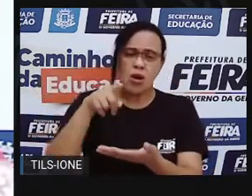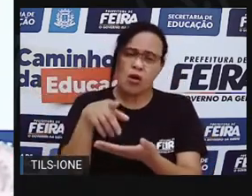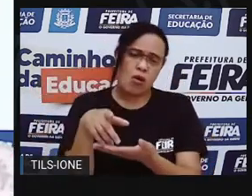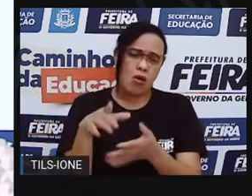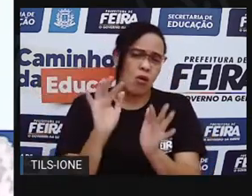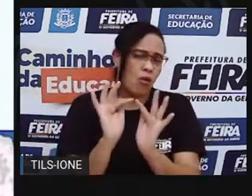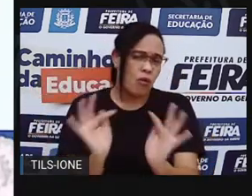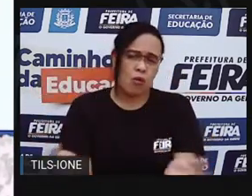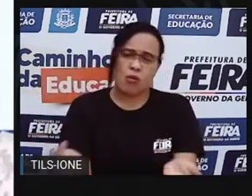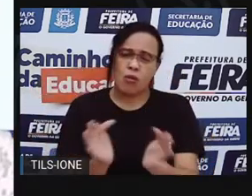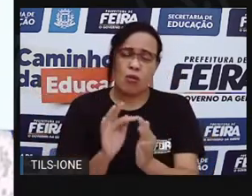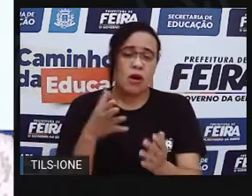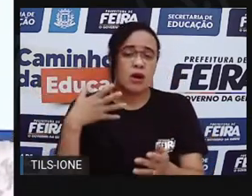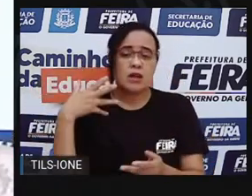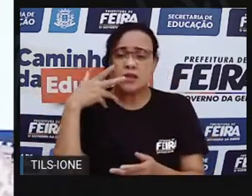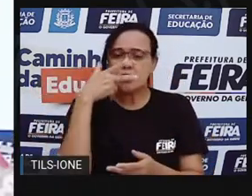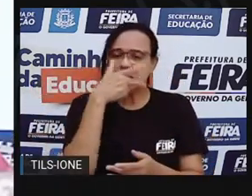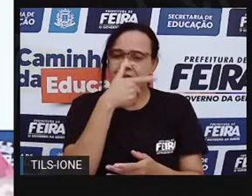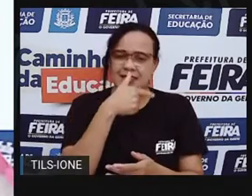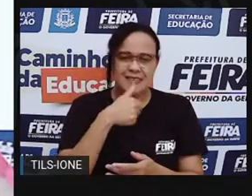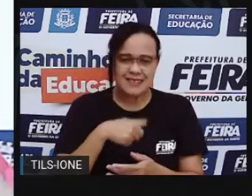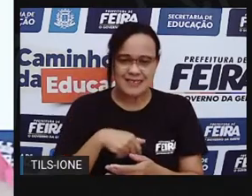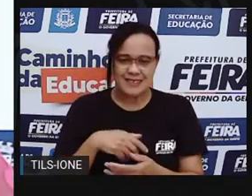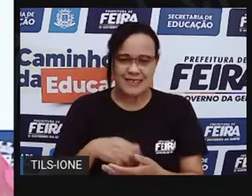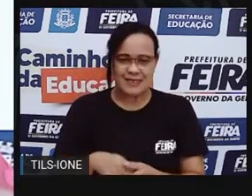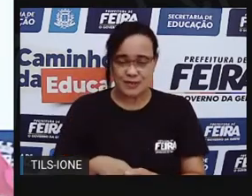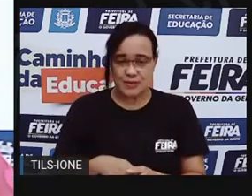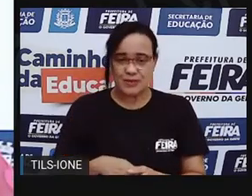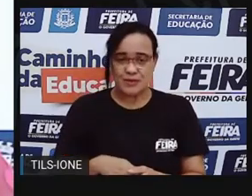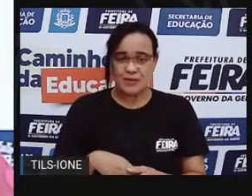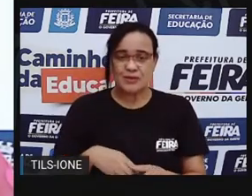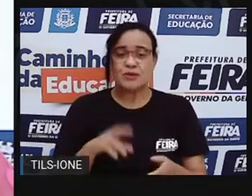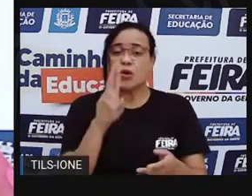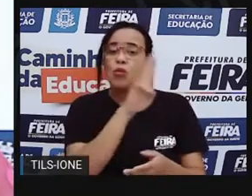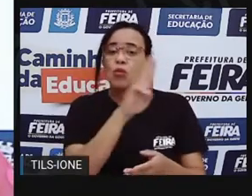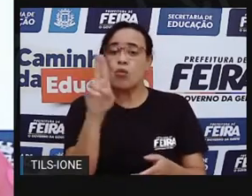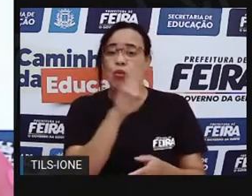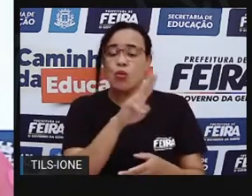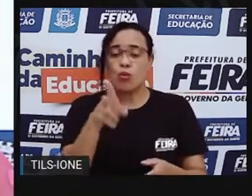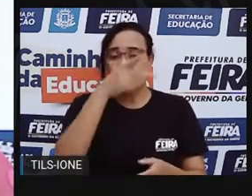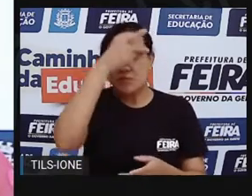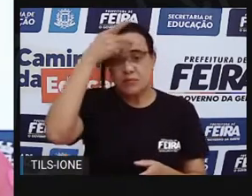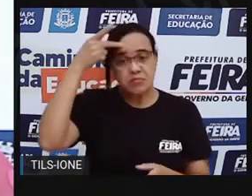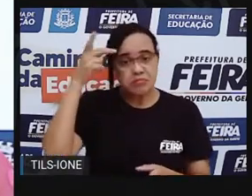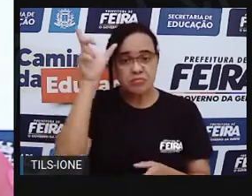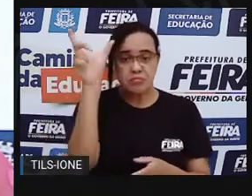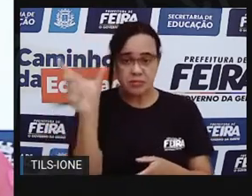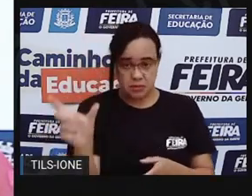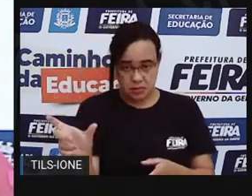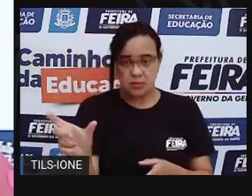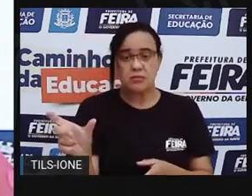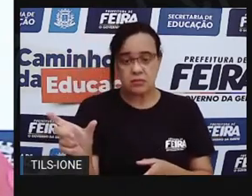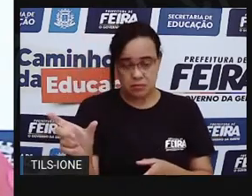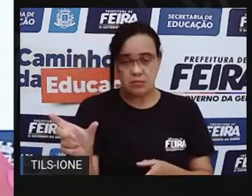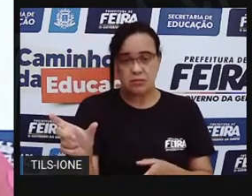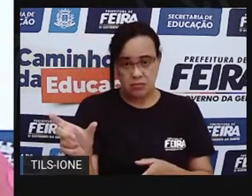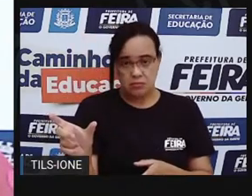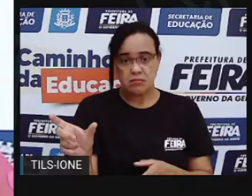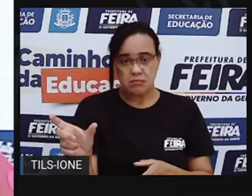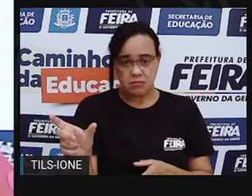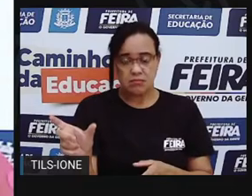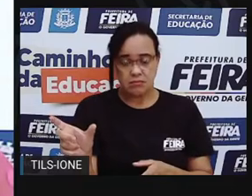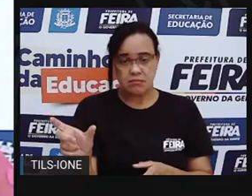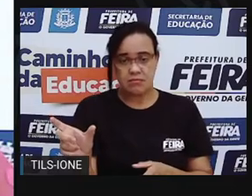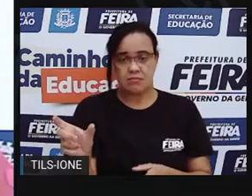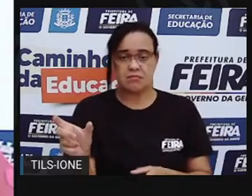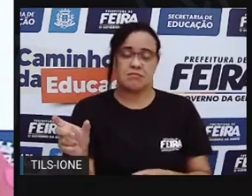delicado. Olha, o que tem no convite de batizado? Tem o nome da pessoa que vai ser batizada? Tem o nome do bebê, da